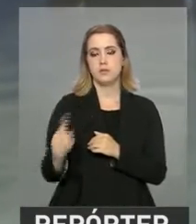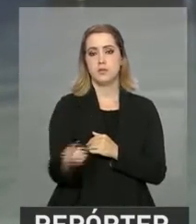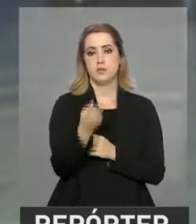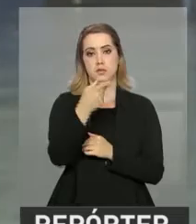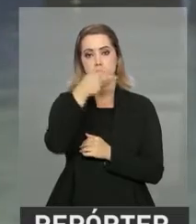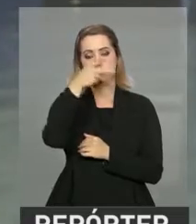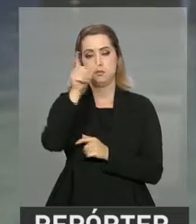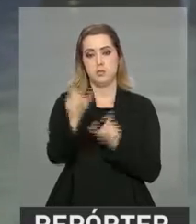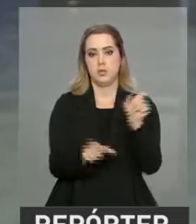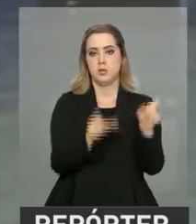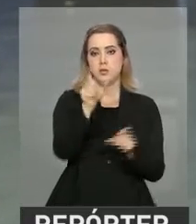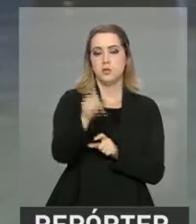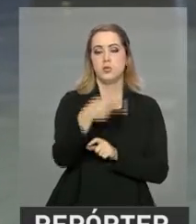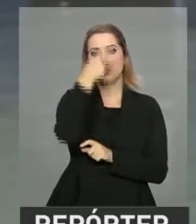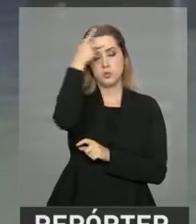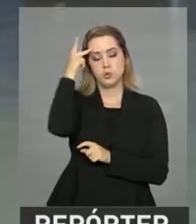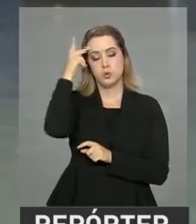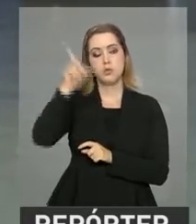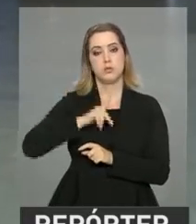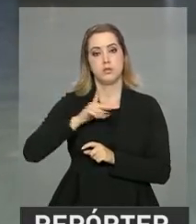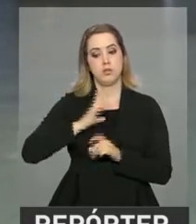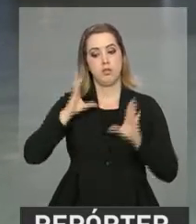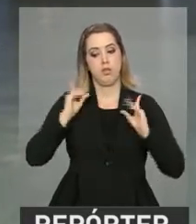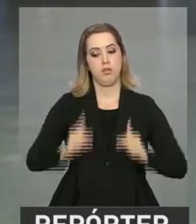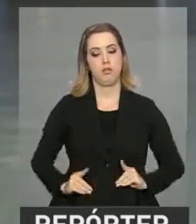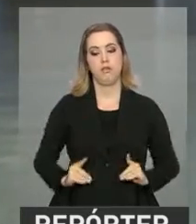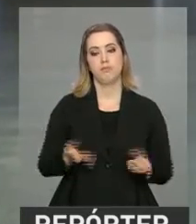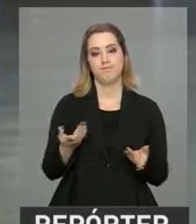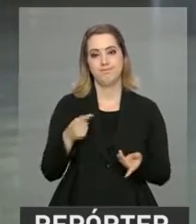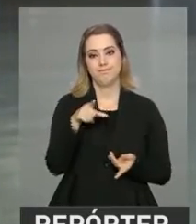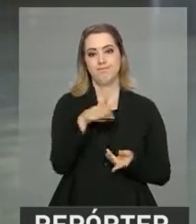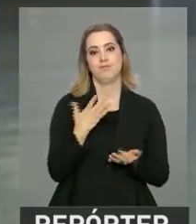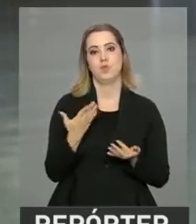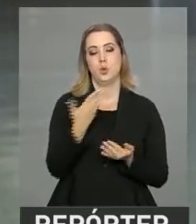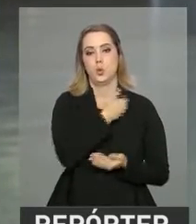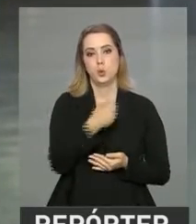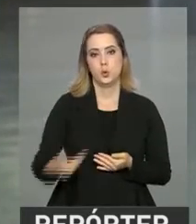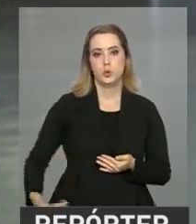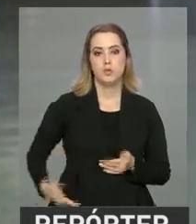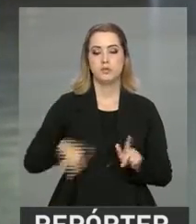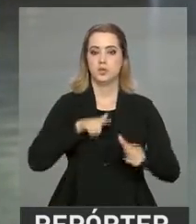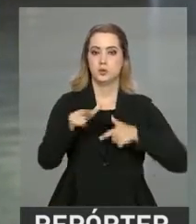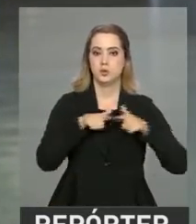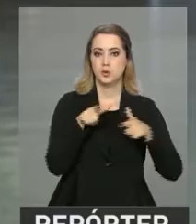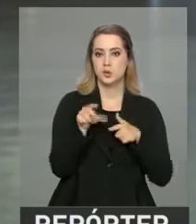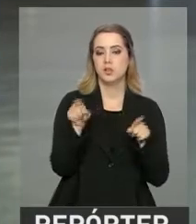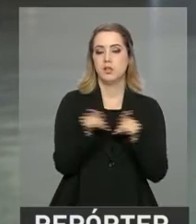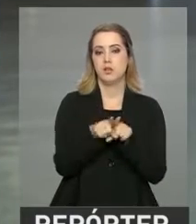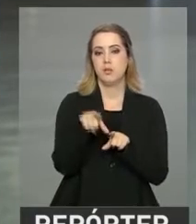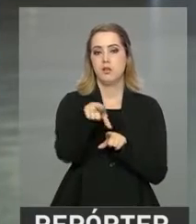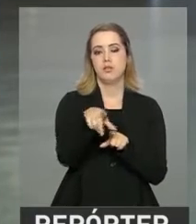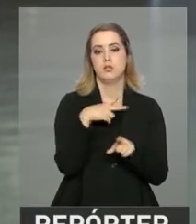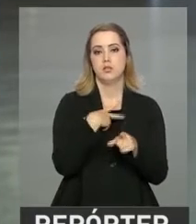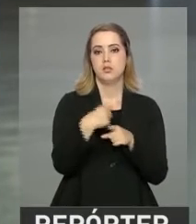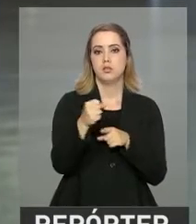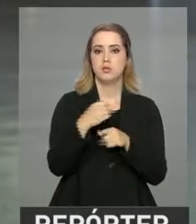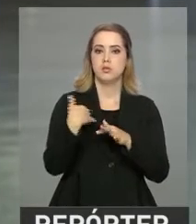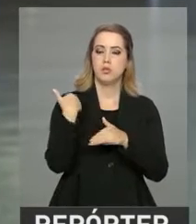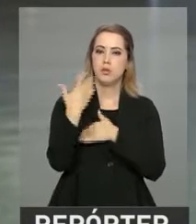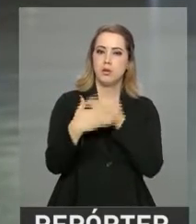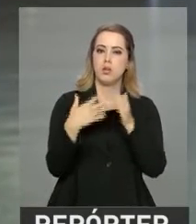de estudantes com deficiência. Entre as ações do governo federal voltadas para esse público está o benefício de